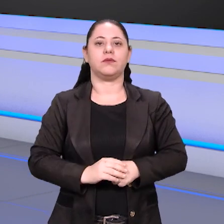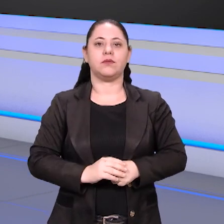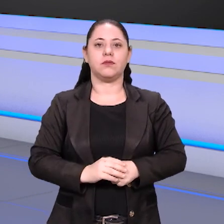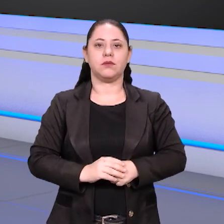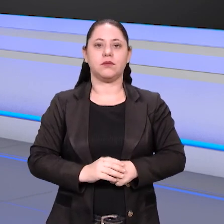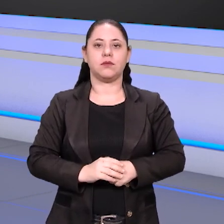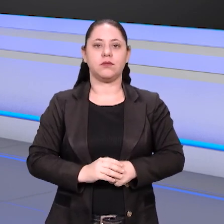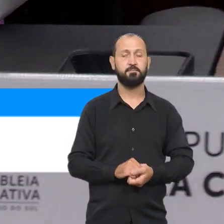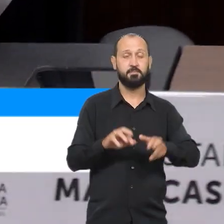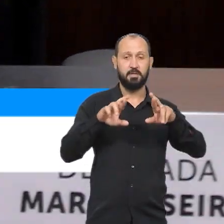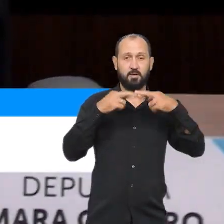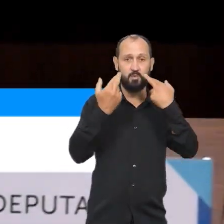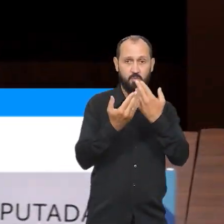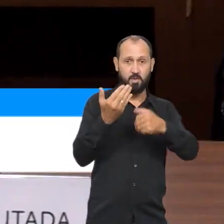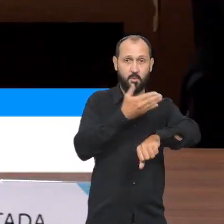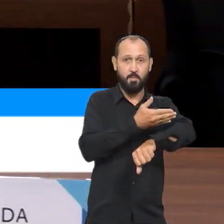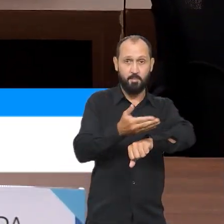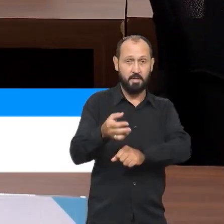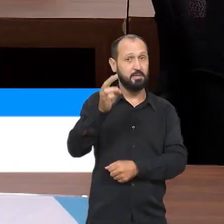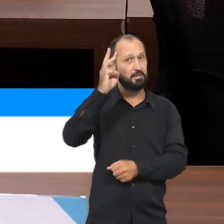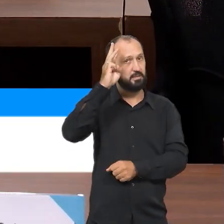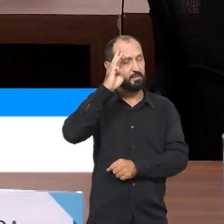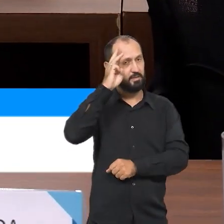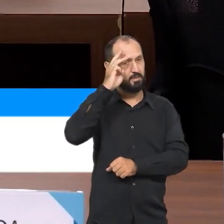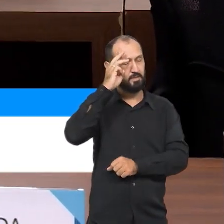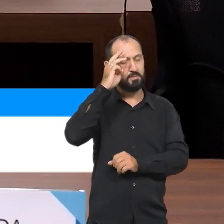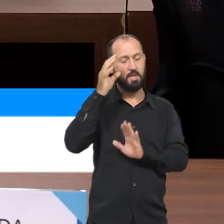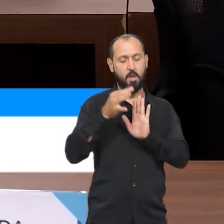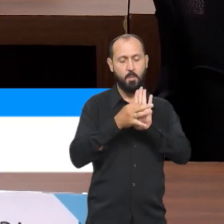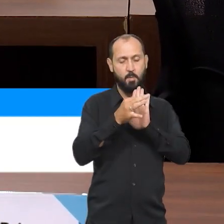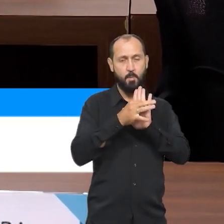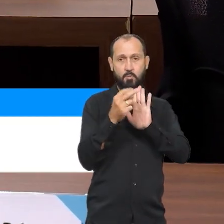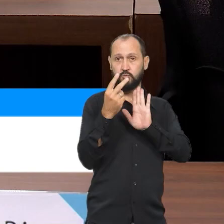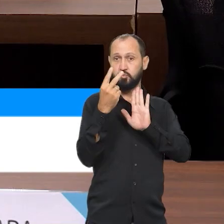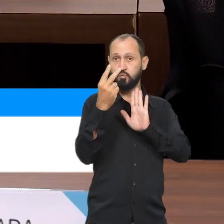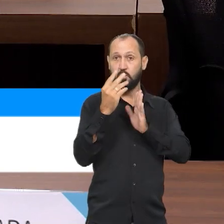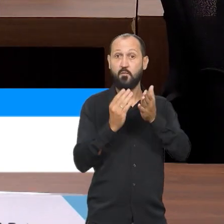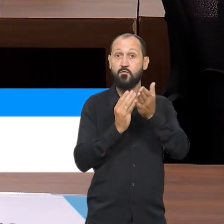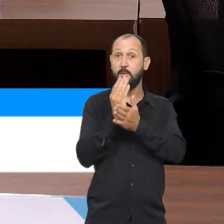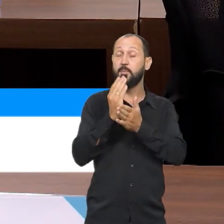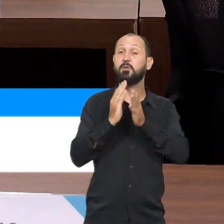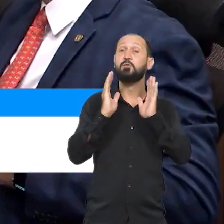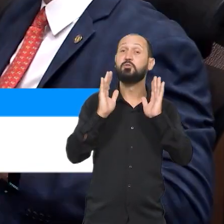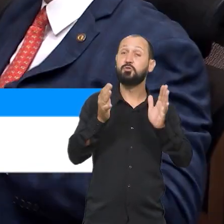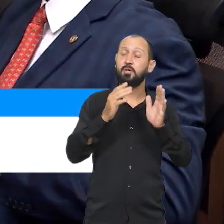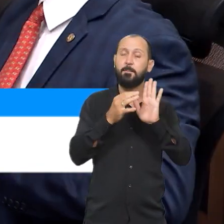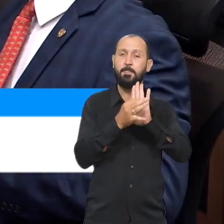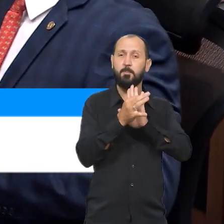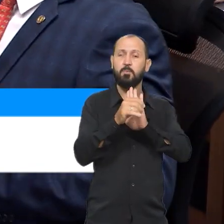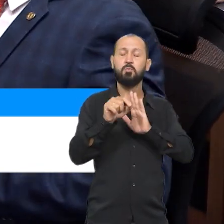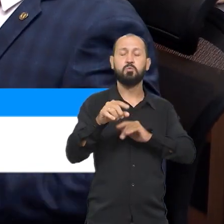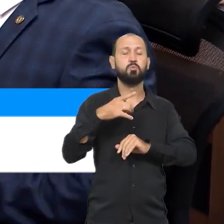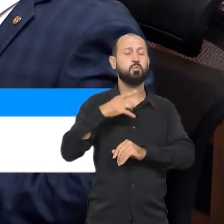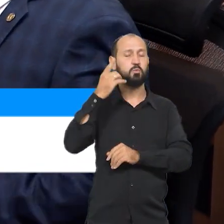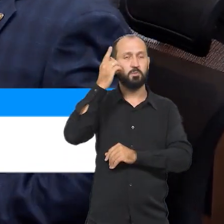do PSDB. Durante a sessão plenária desta terça-feira, 2 propostas foram aprovadas na ordem do dia. A proposta do deputado Jamilson